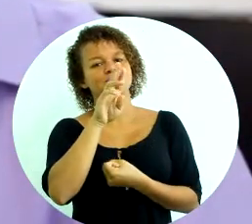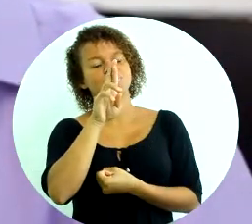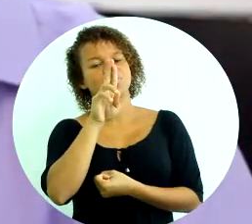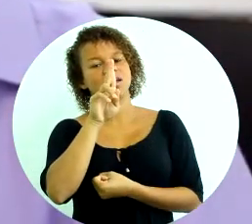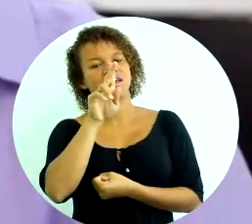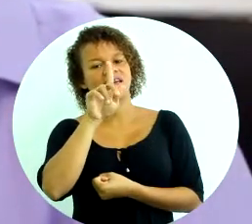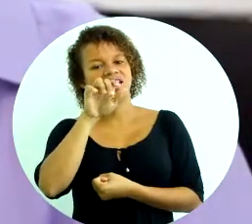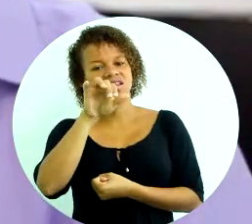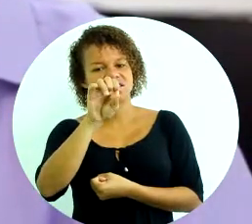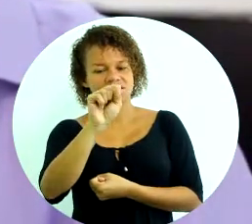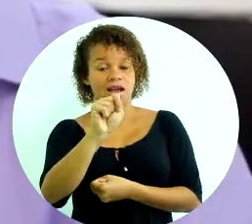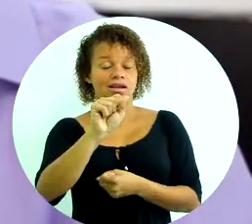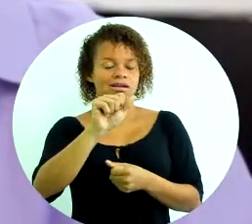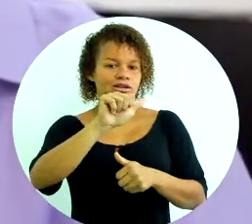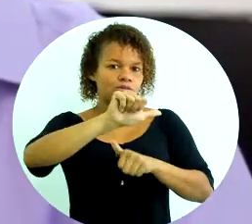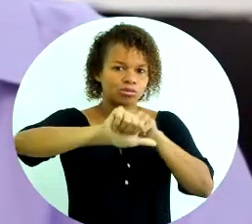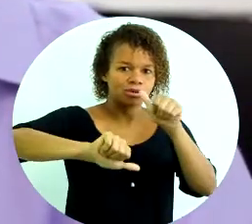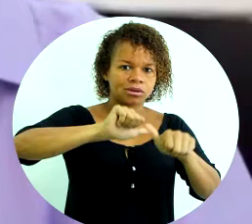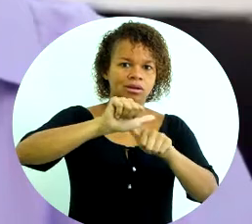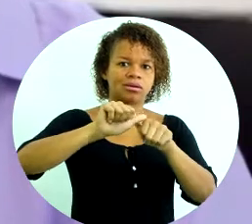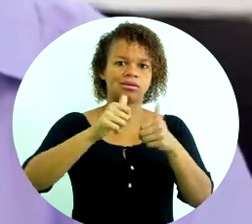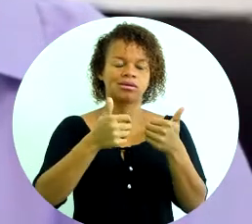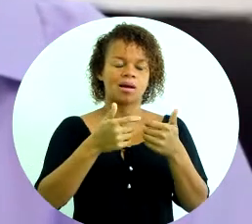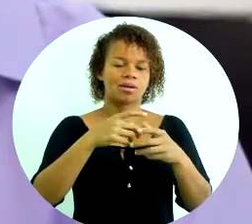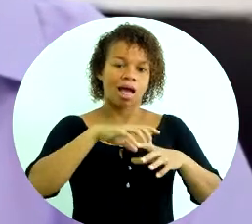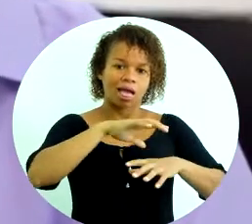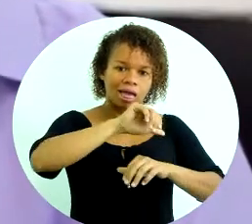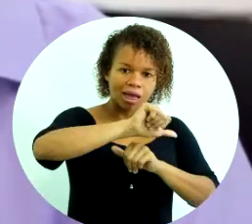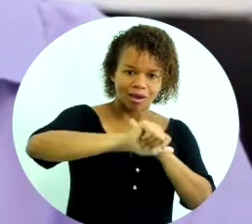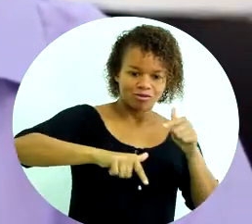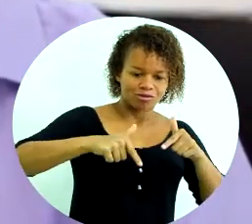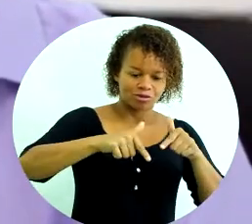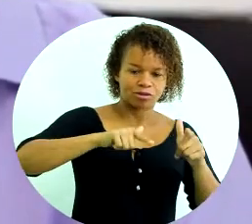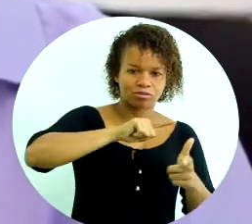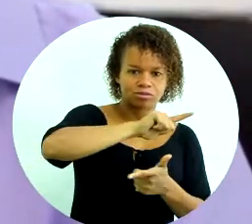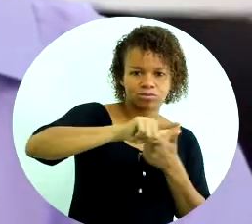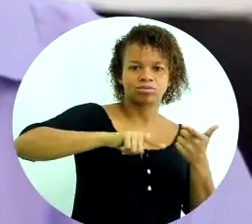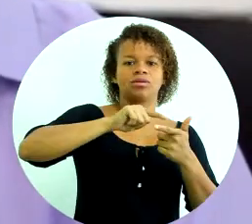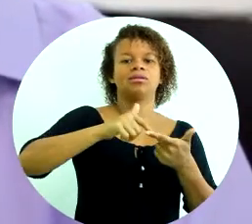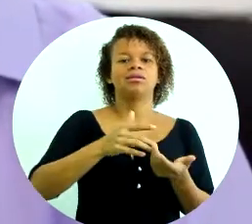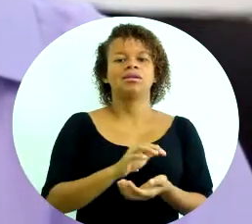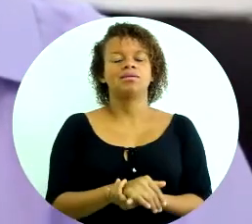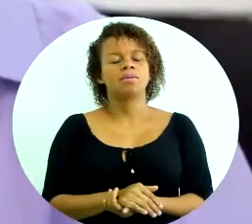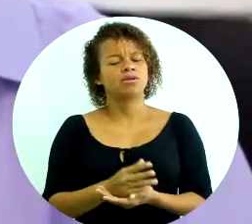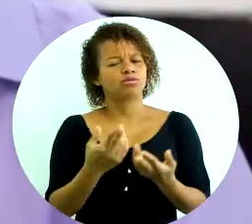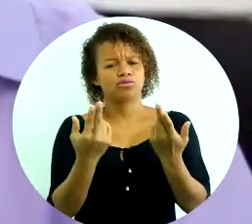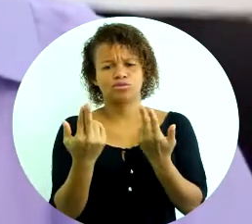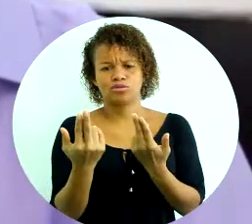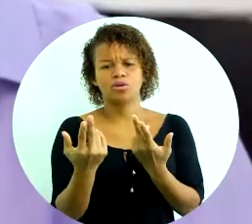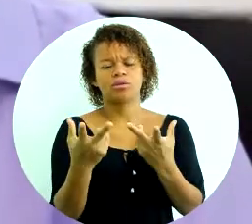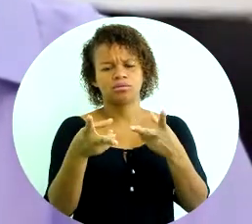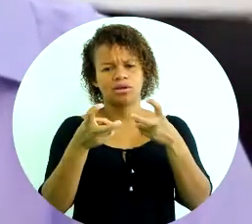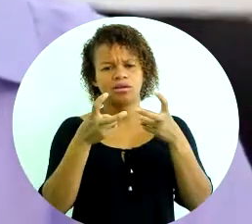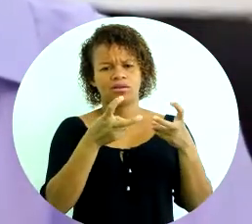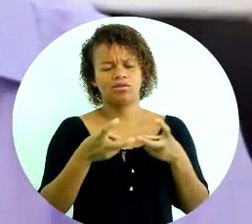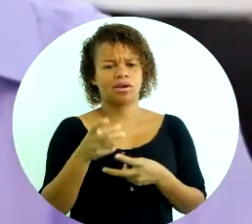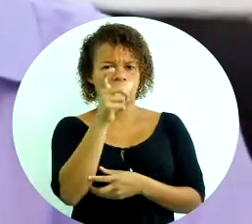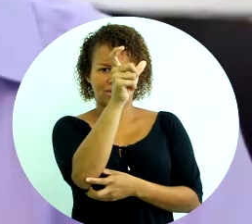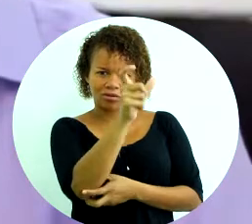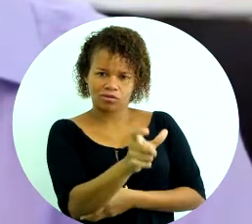sociedade burguesa capitalista, a transformação através da revolução do proletariado.